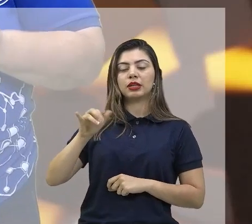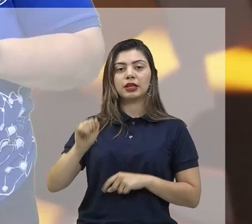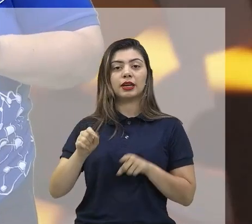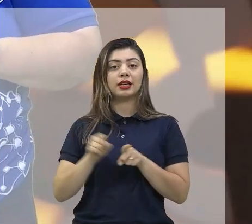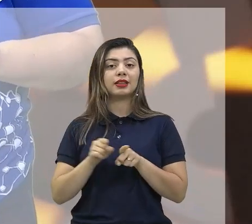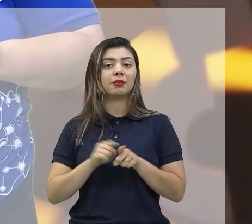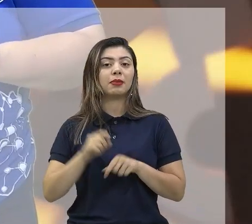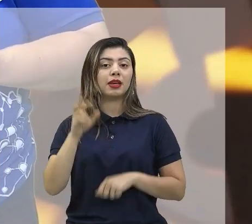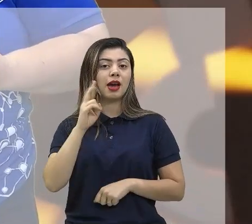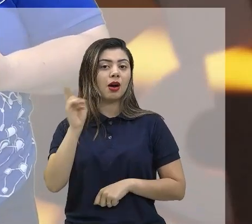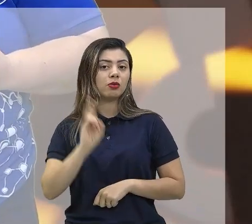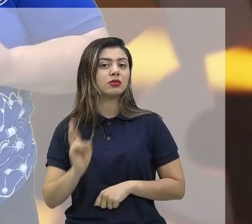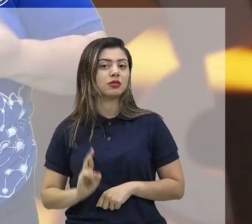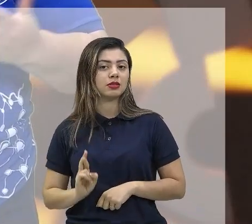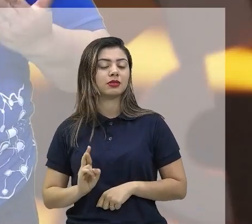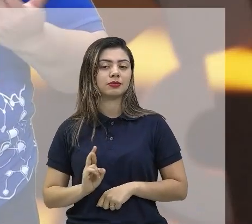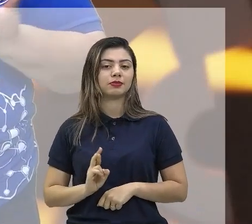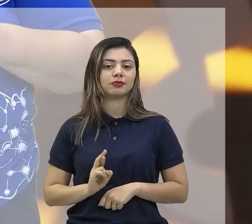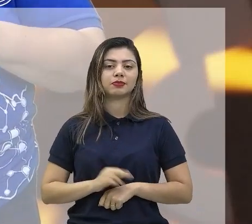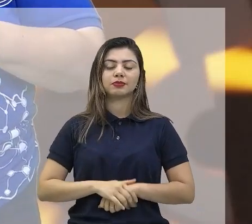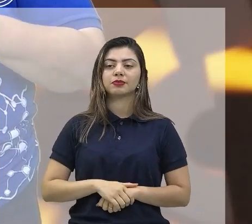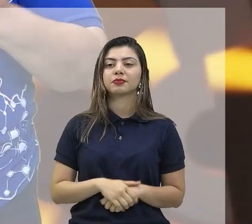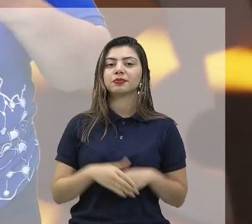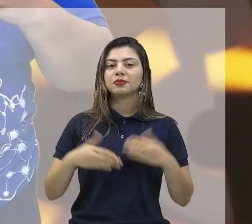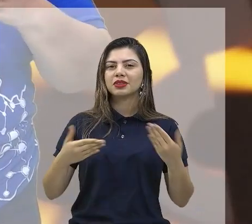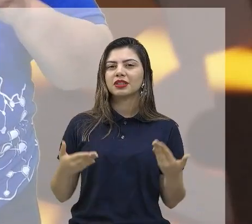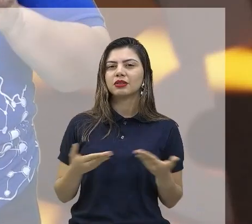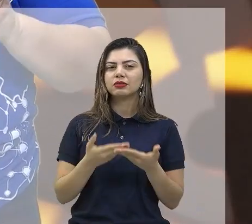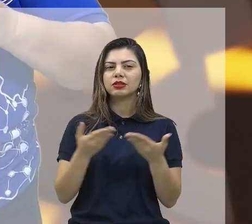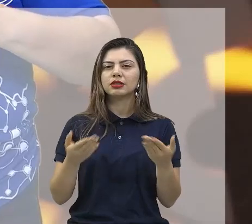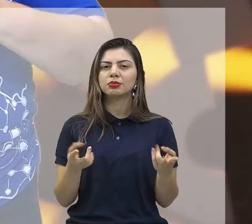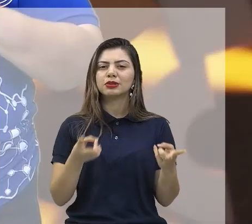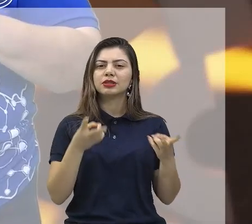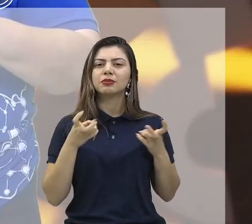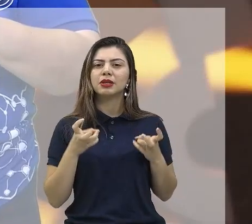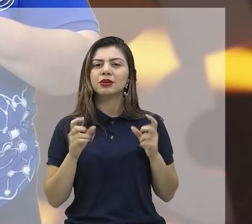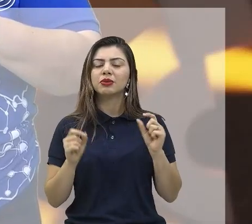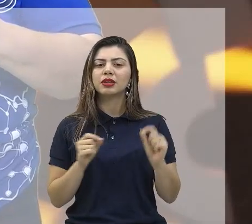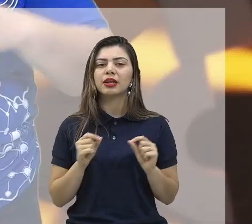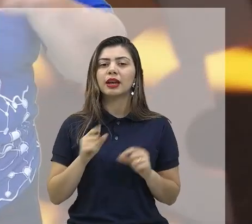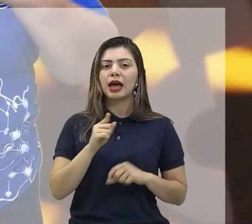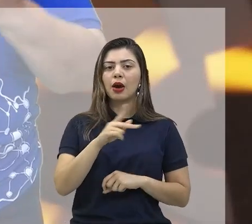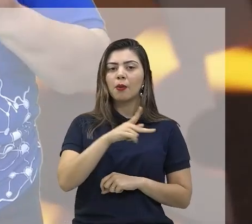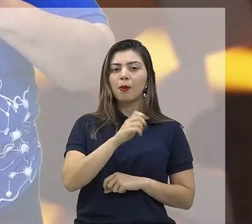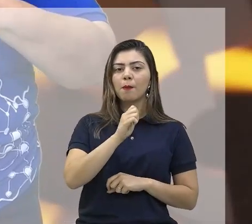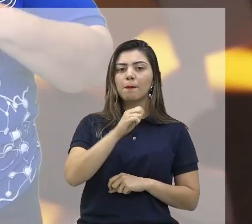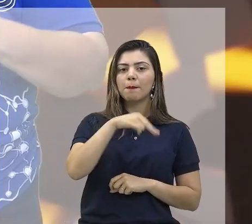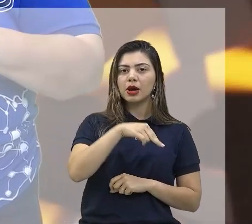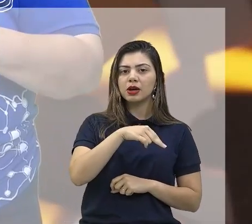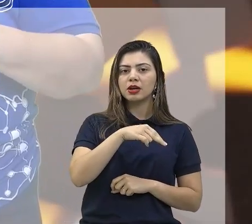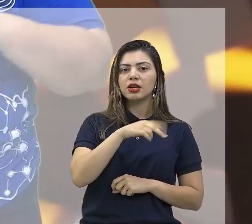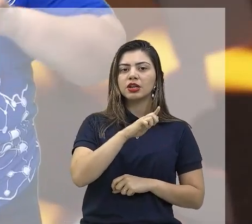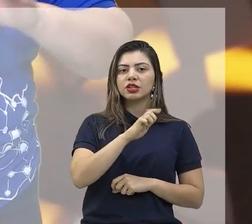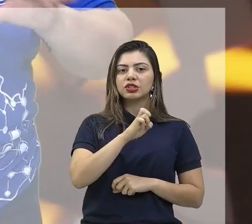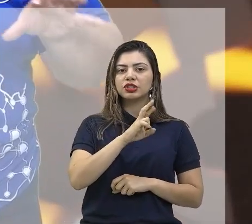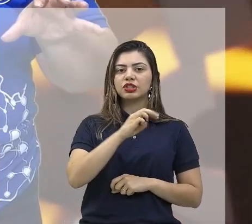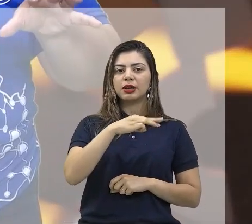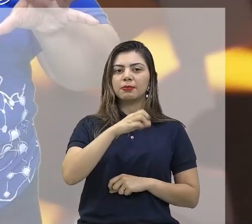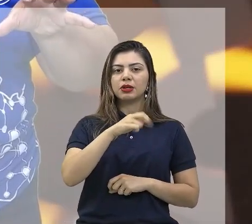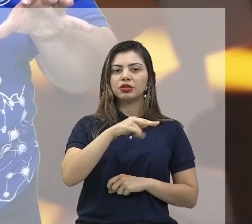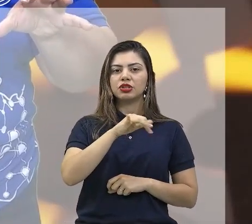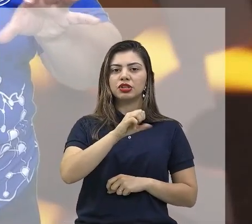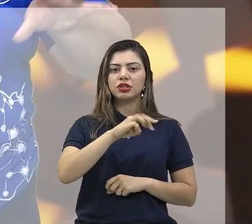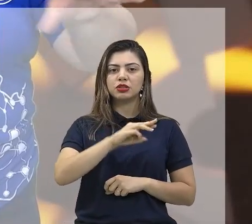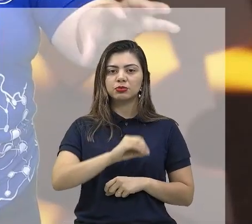também o quê, né? A Rússia. Então, percebam aí o quê? Que esse pan-germanismo e o pan-eslavismo é como se